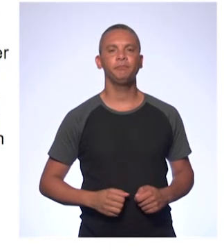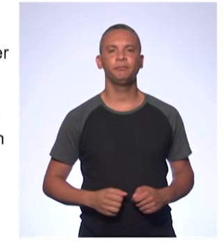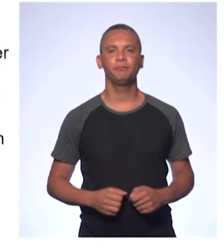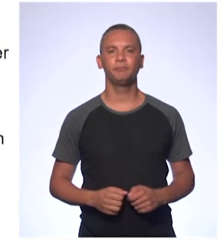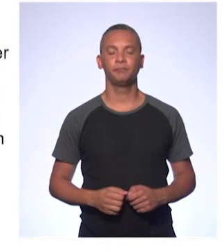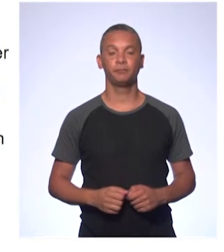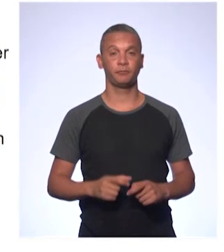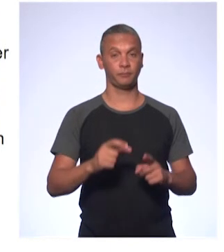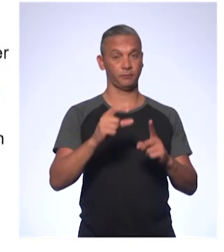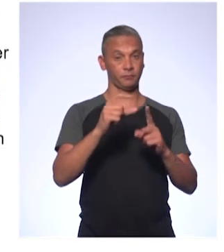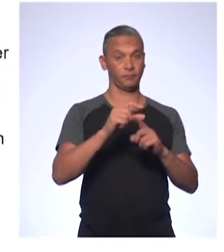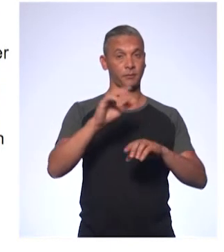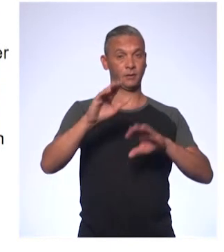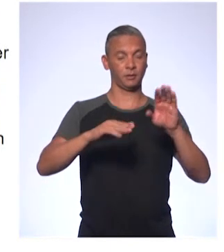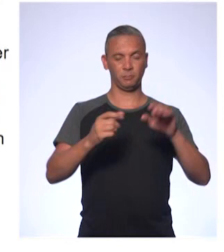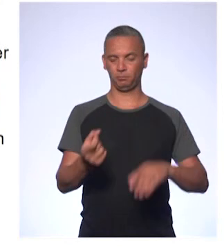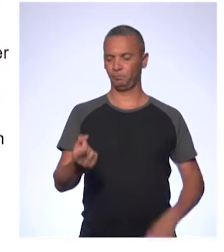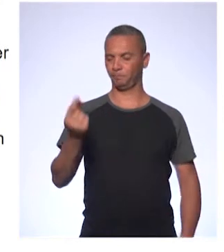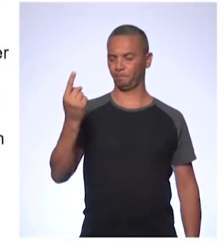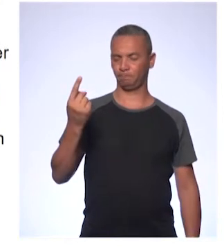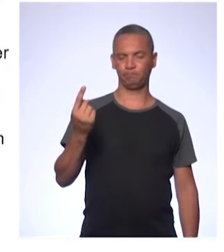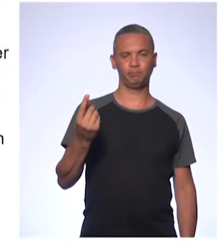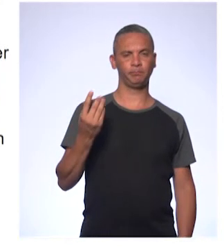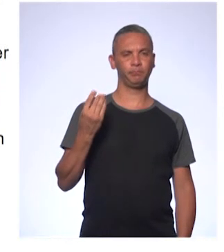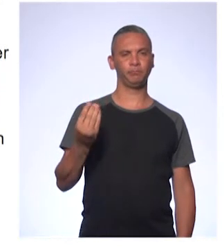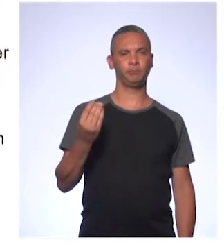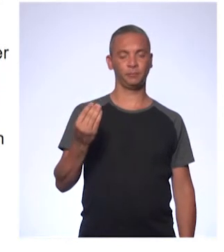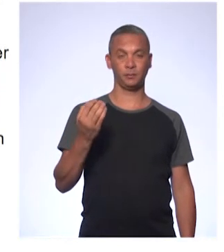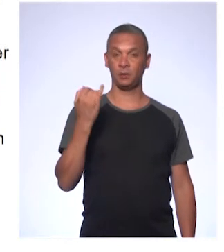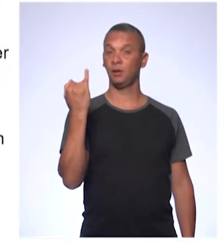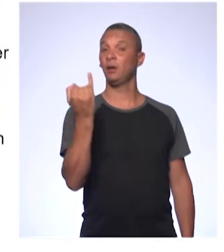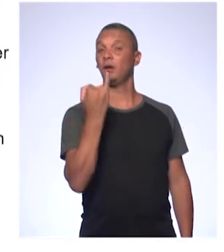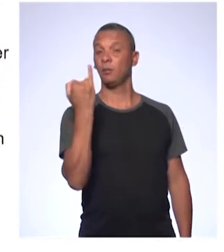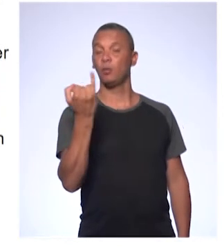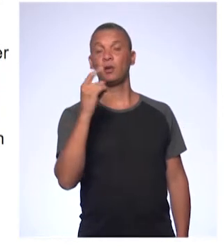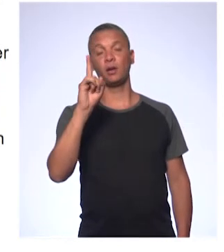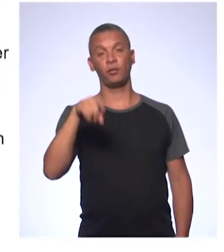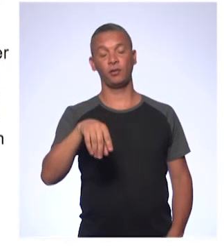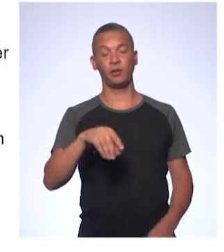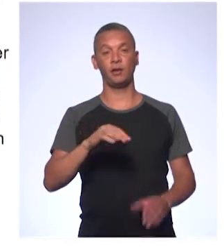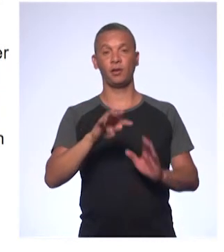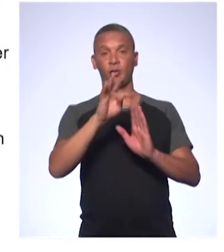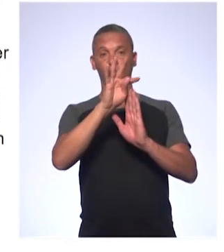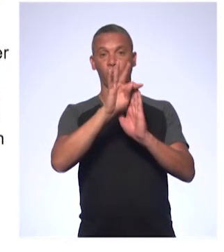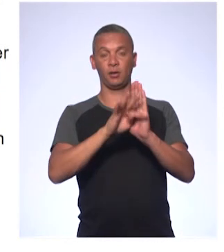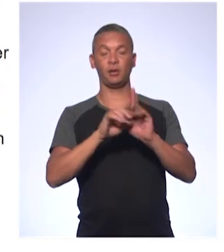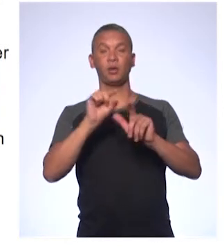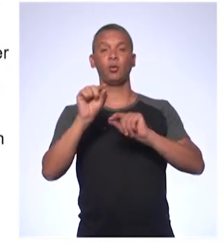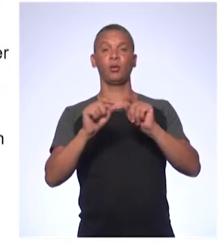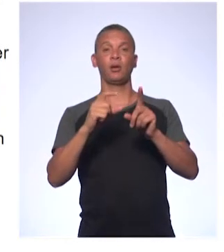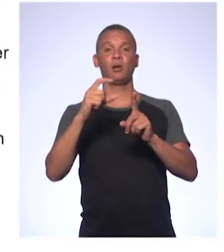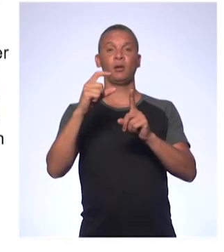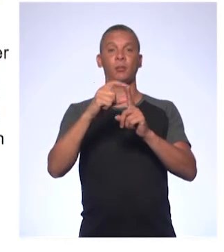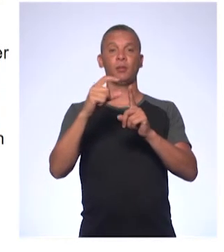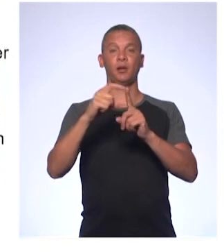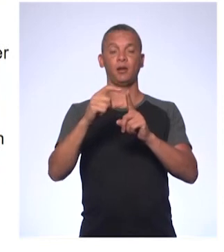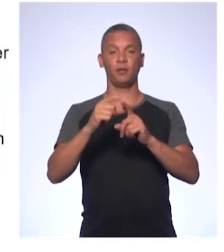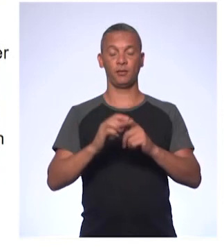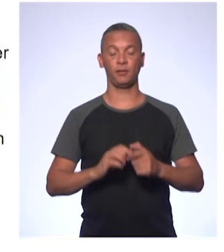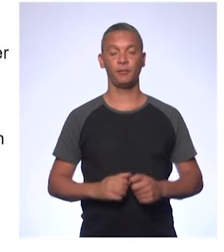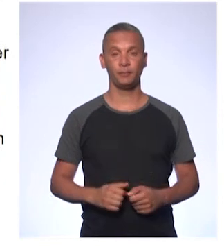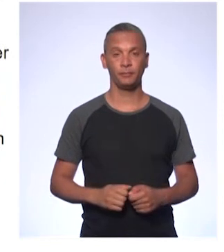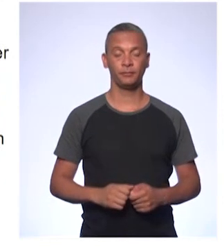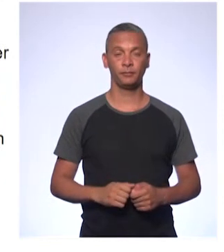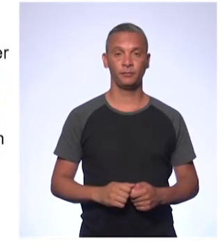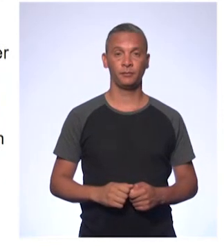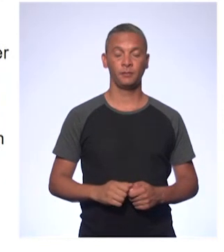Uma palavra que talvez seja estranha e seja uma palavra importante dentro do contexto aí é a palavra regalar, né? É